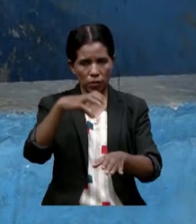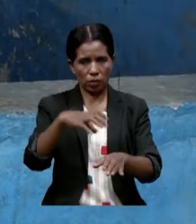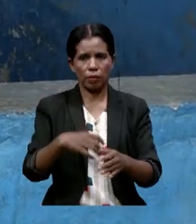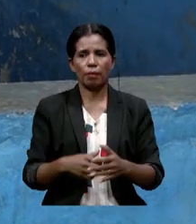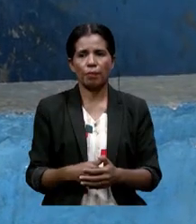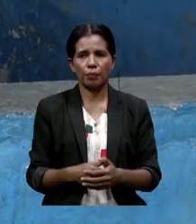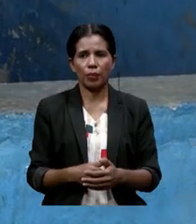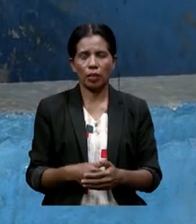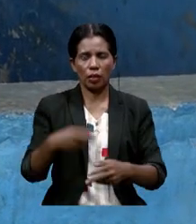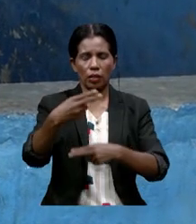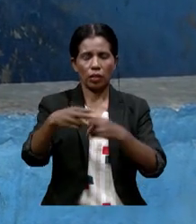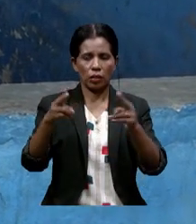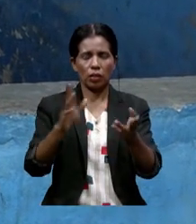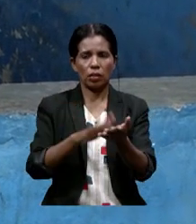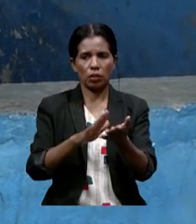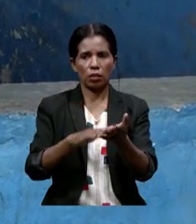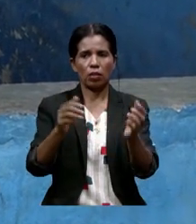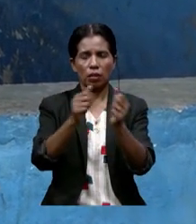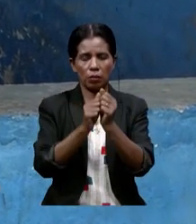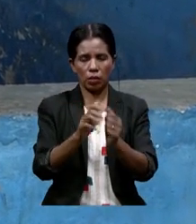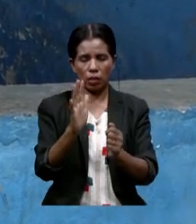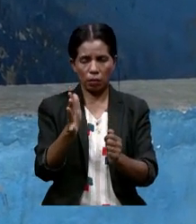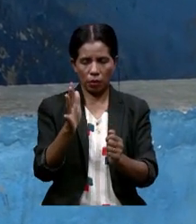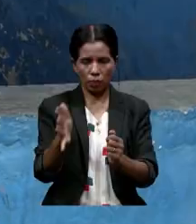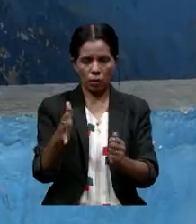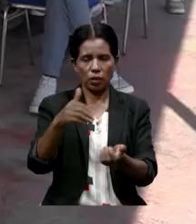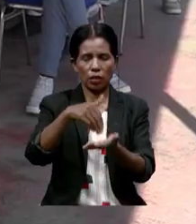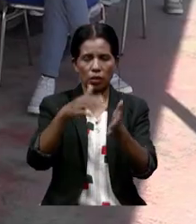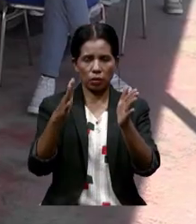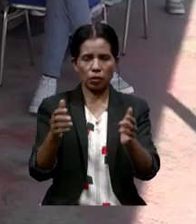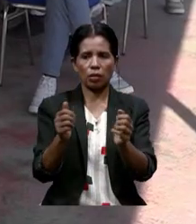Total sala de aula e escola refere a motu clima nulo, no estudante a